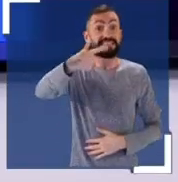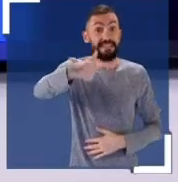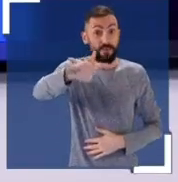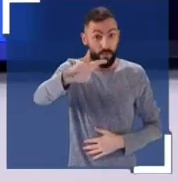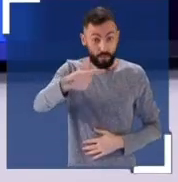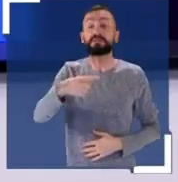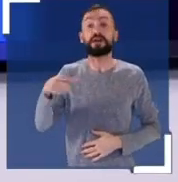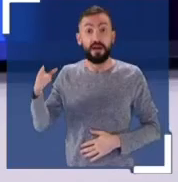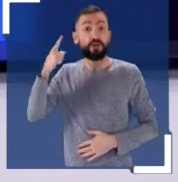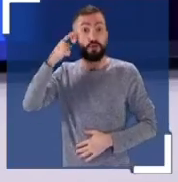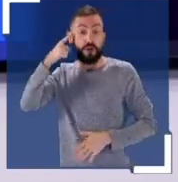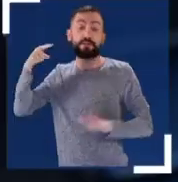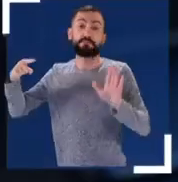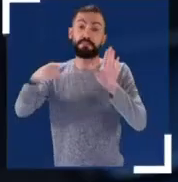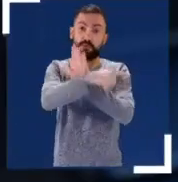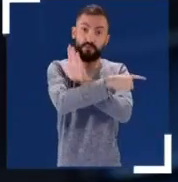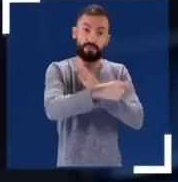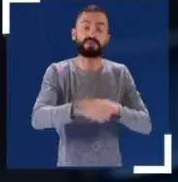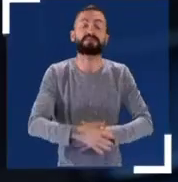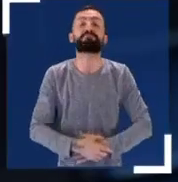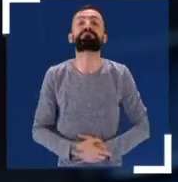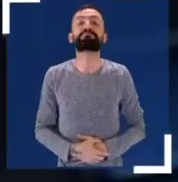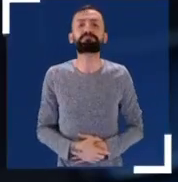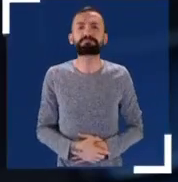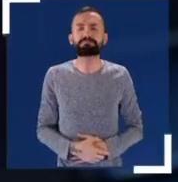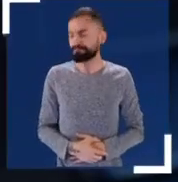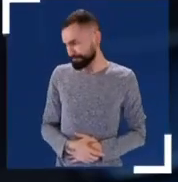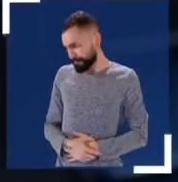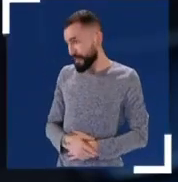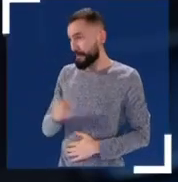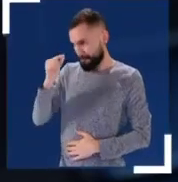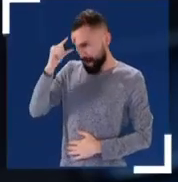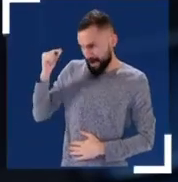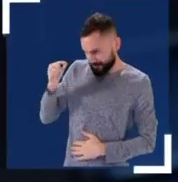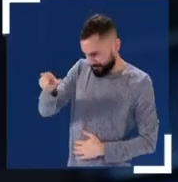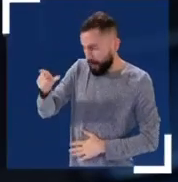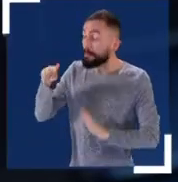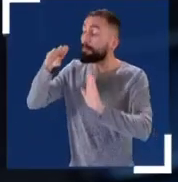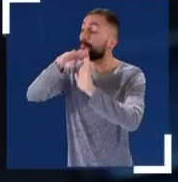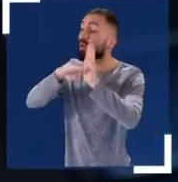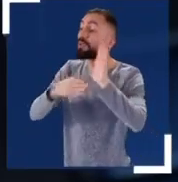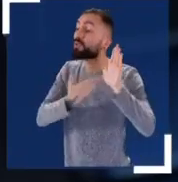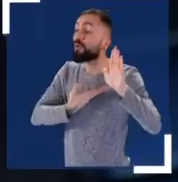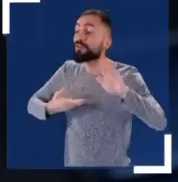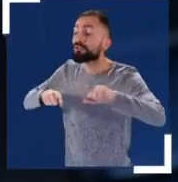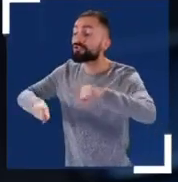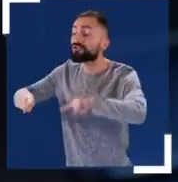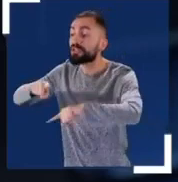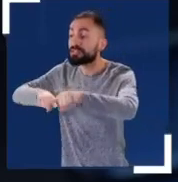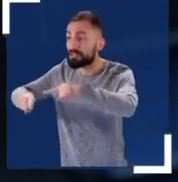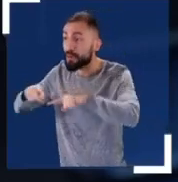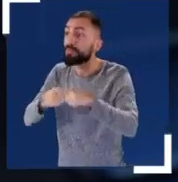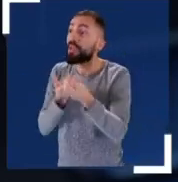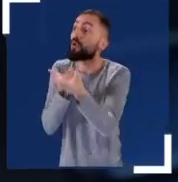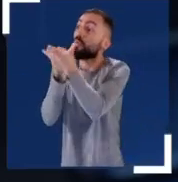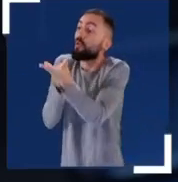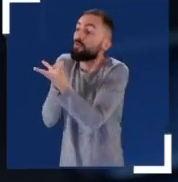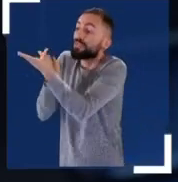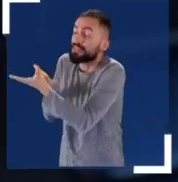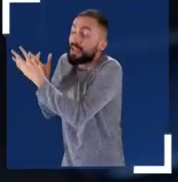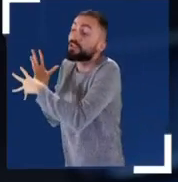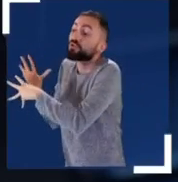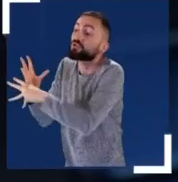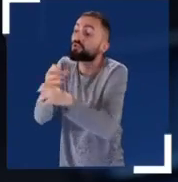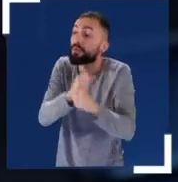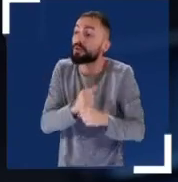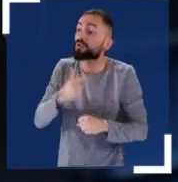Dória. Por favor, candidato. Márcio, vamos falar de gestão, plano de governo. Eu convidei 223 pessoas